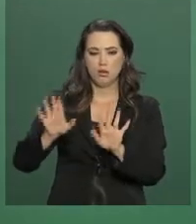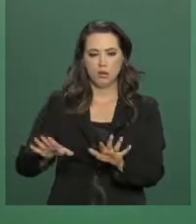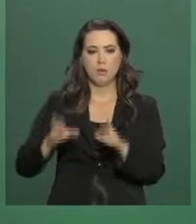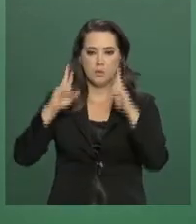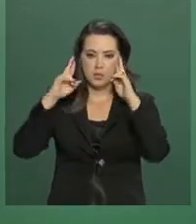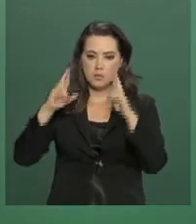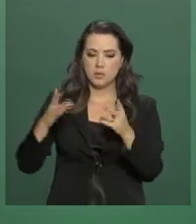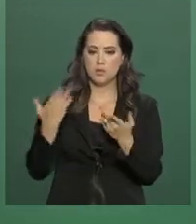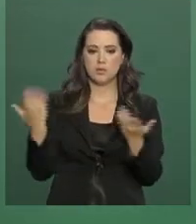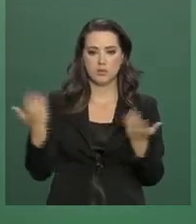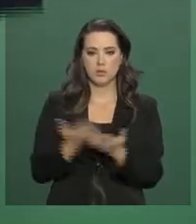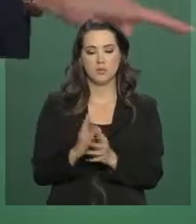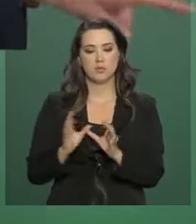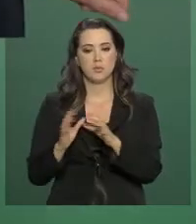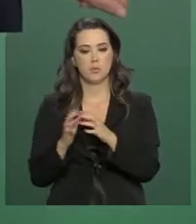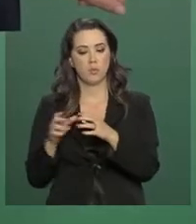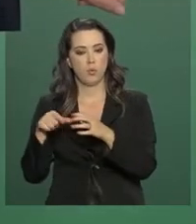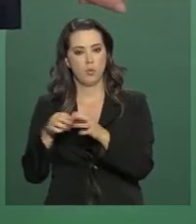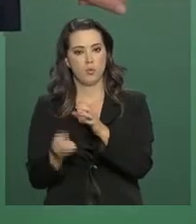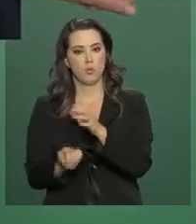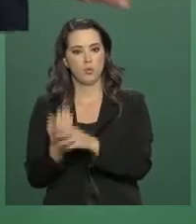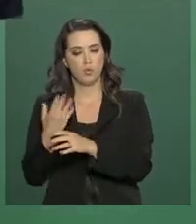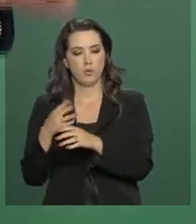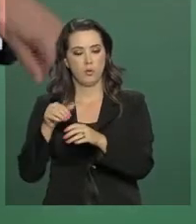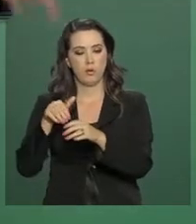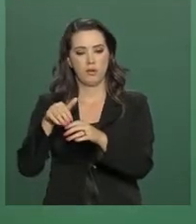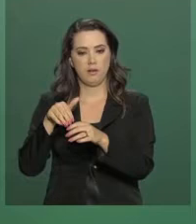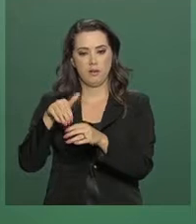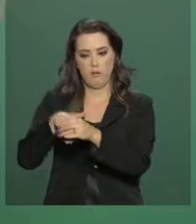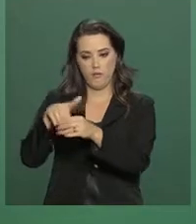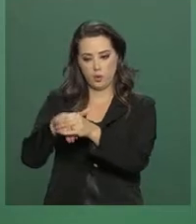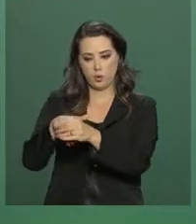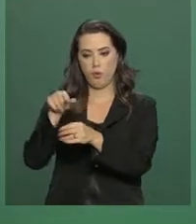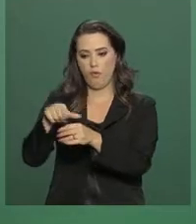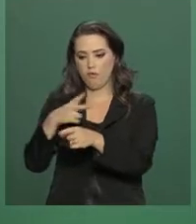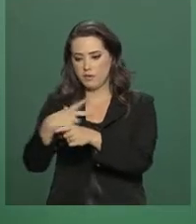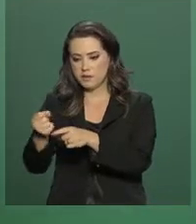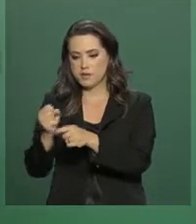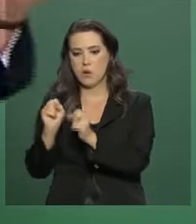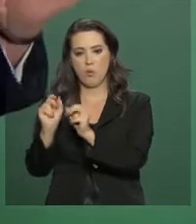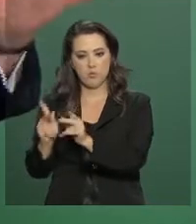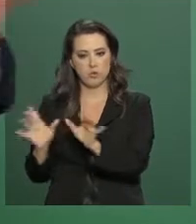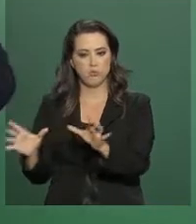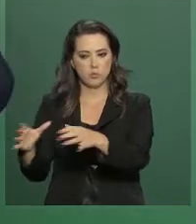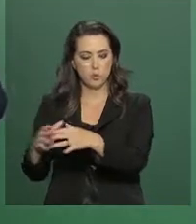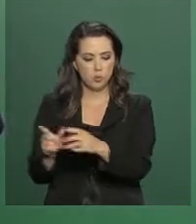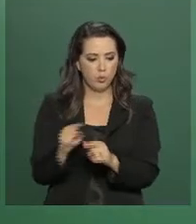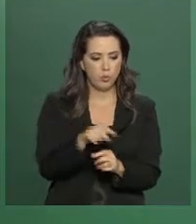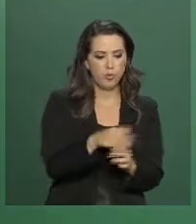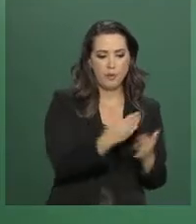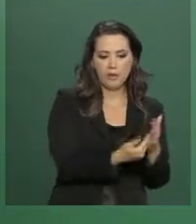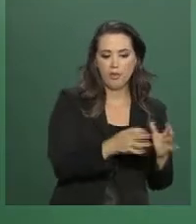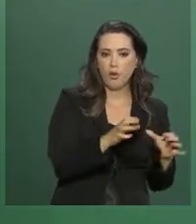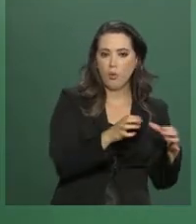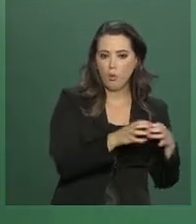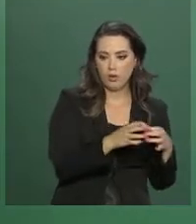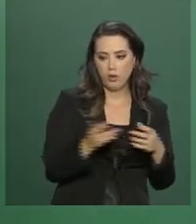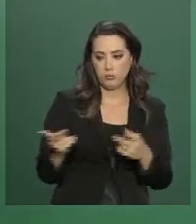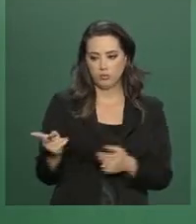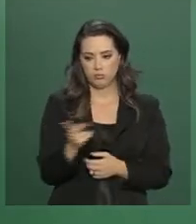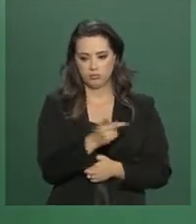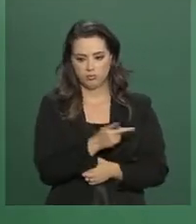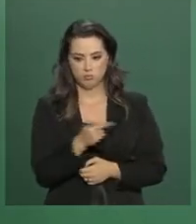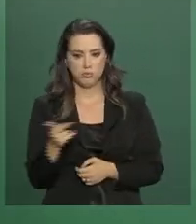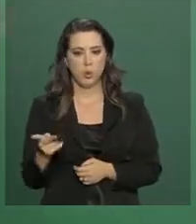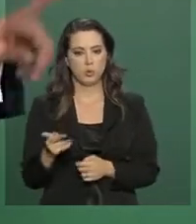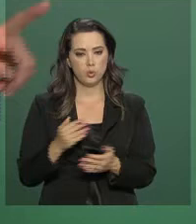situação e vamos eleger oposição ea oposição que não ganhar em todos os níveis em todas as esferas ou seja aqui na esfera federal